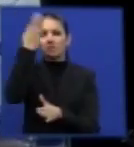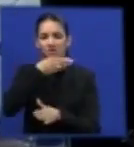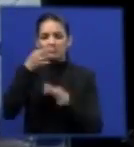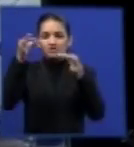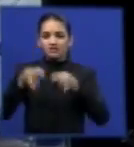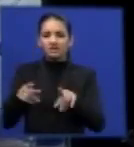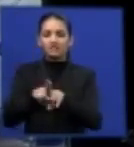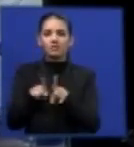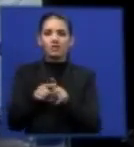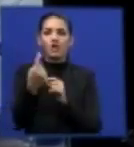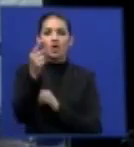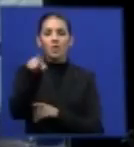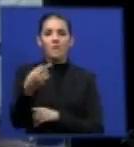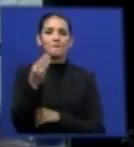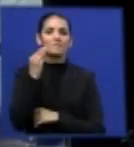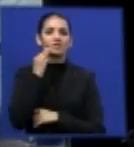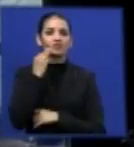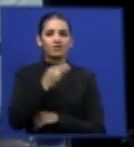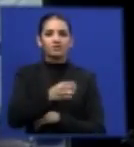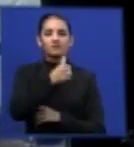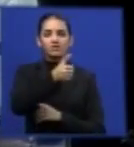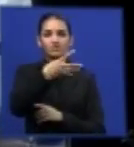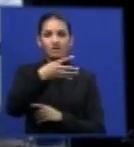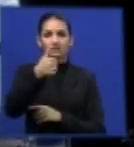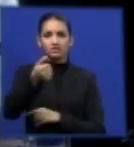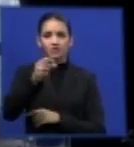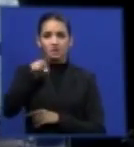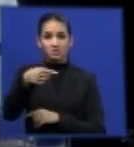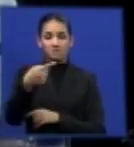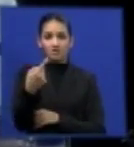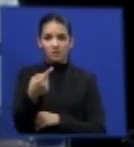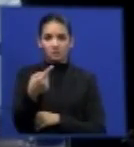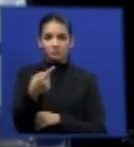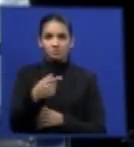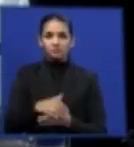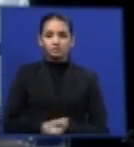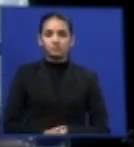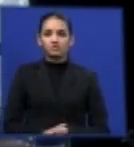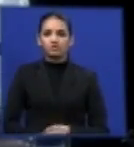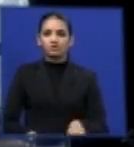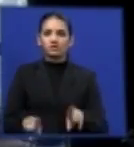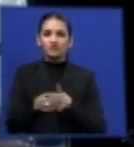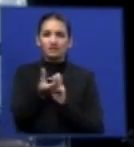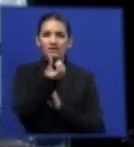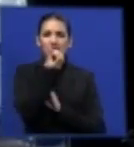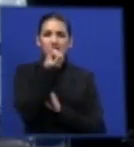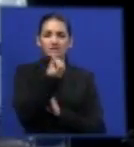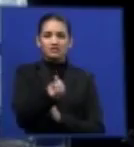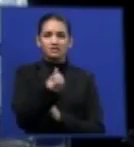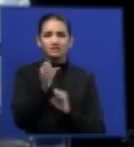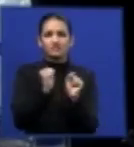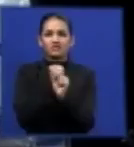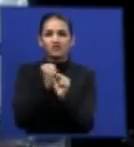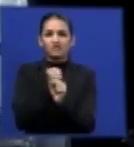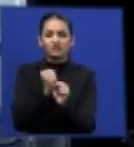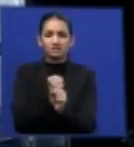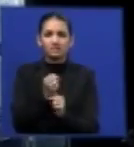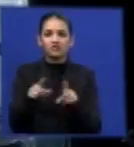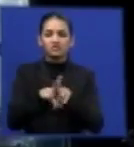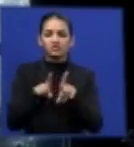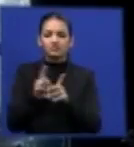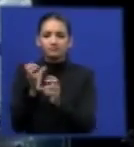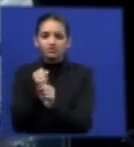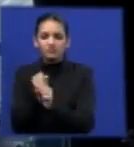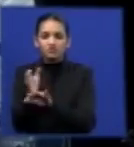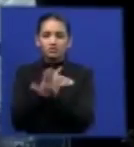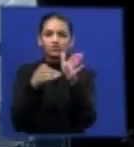1. 141.000 tonas então nesses 6 anos né incluindo incluindo de